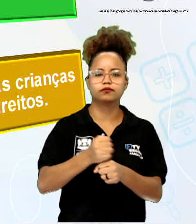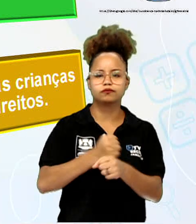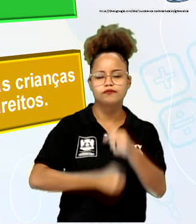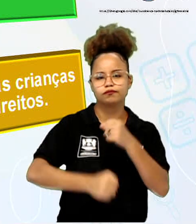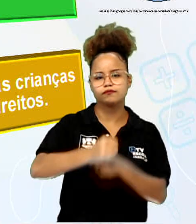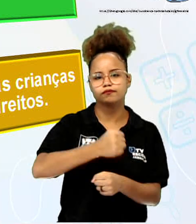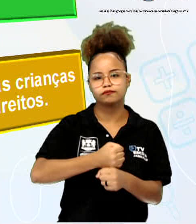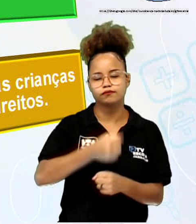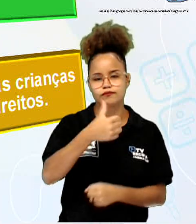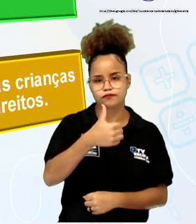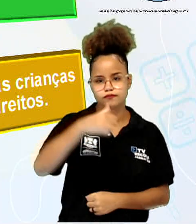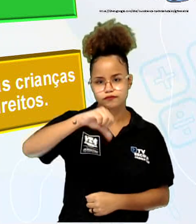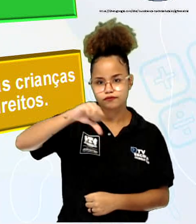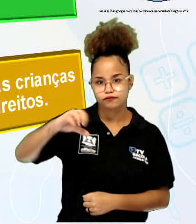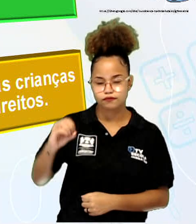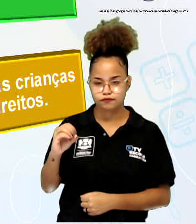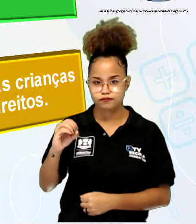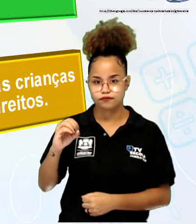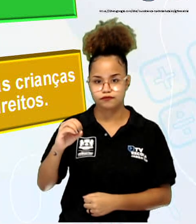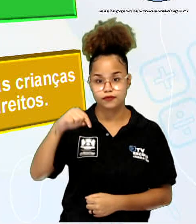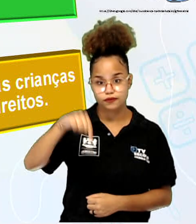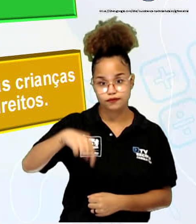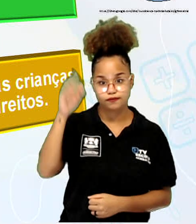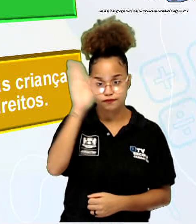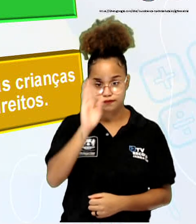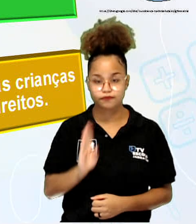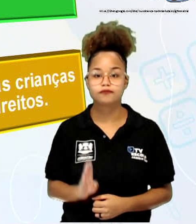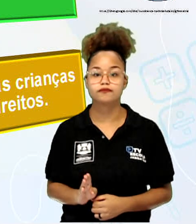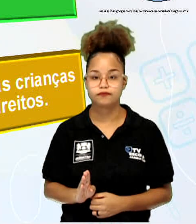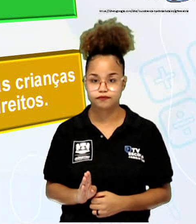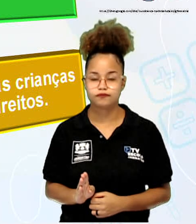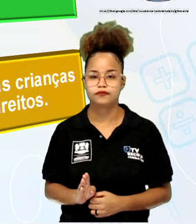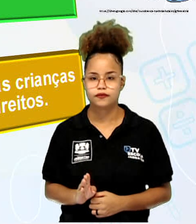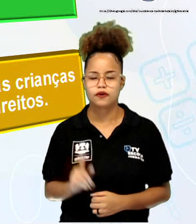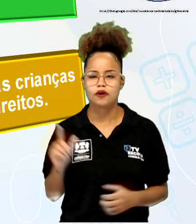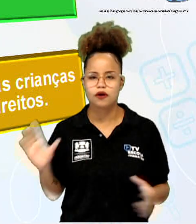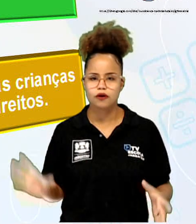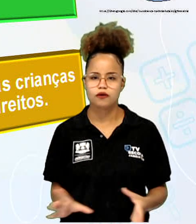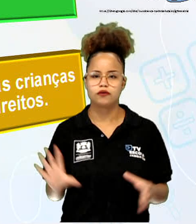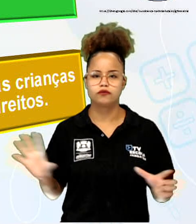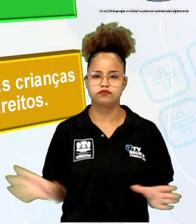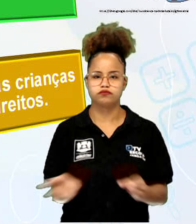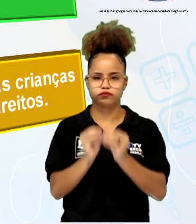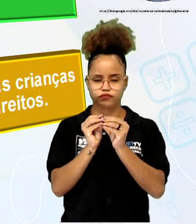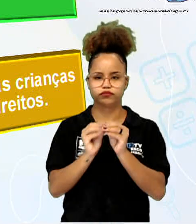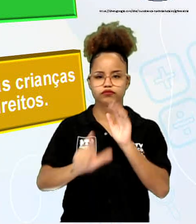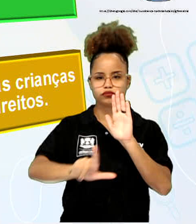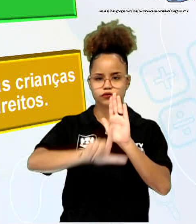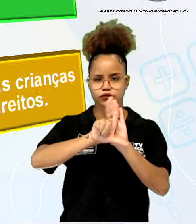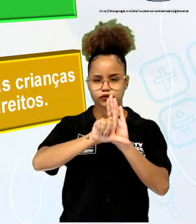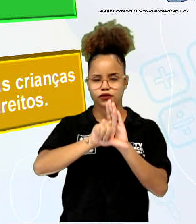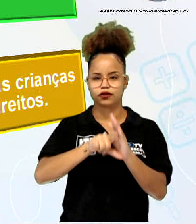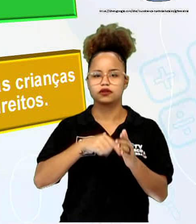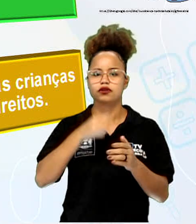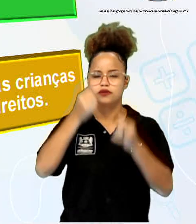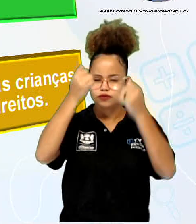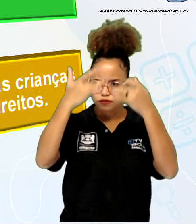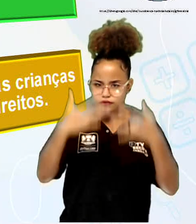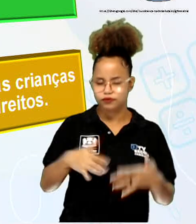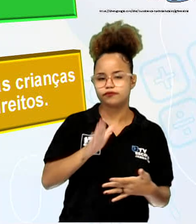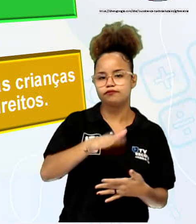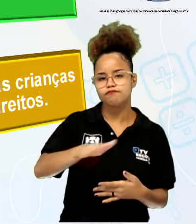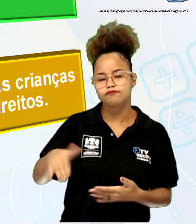ano de 1990, aqui no Brasil, e é um conjunto de leis que reafirma que as crianças